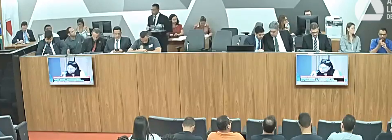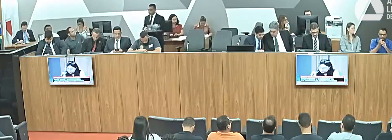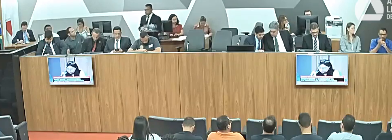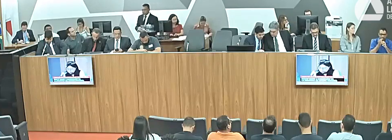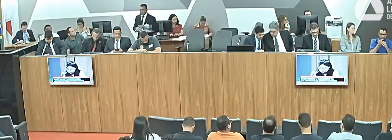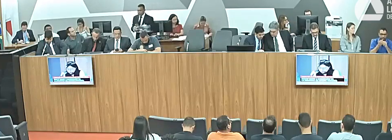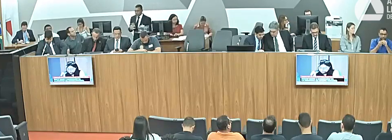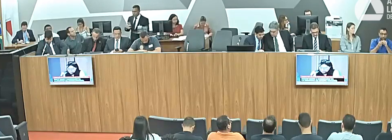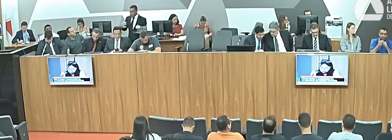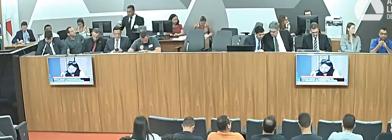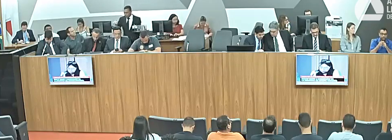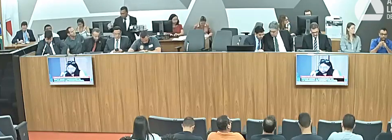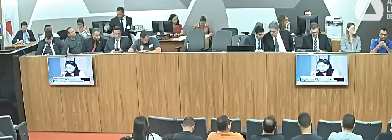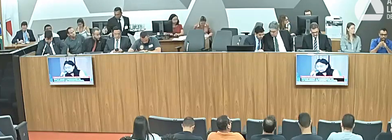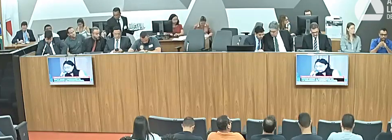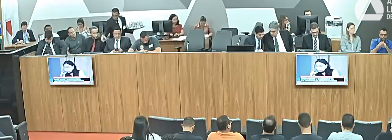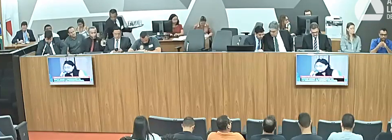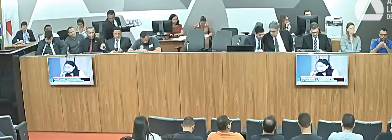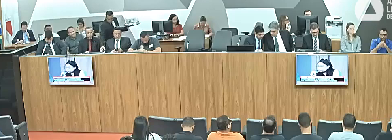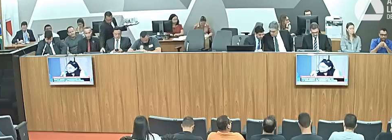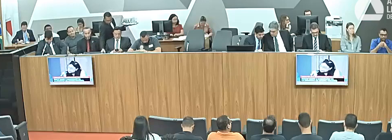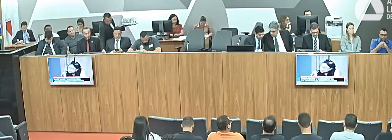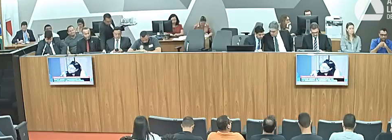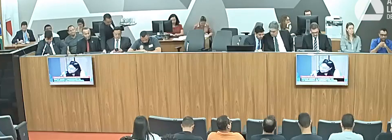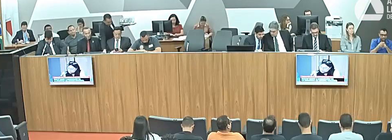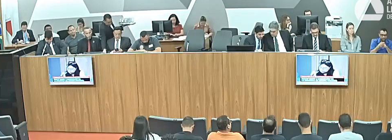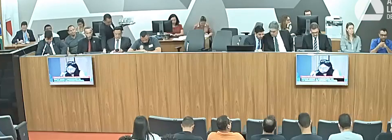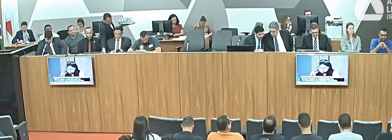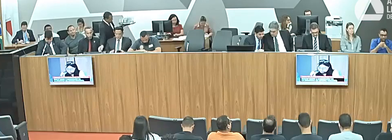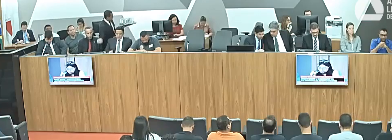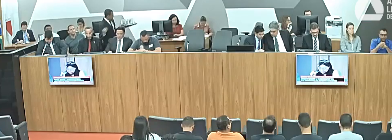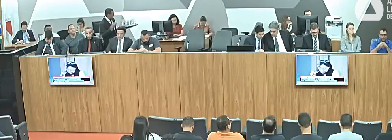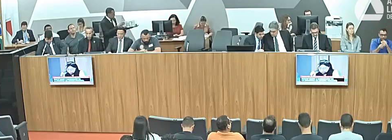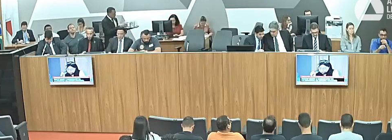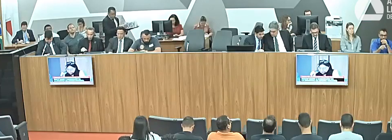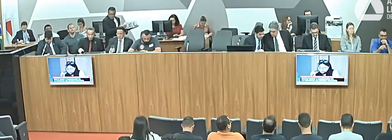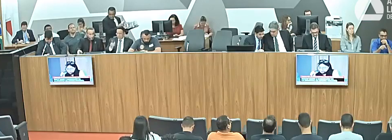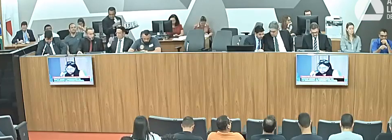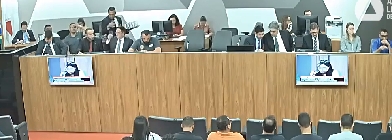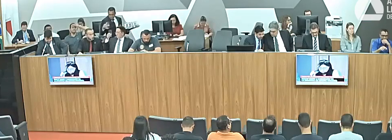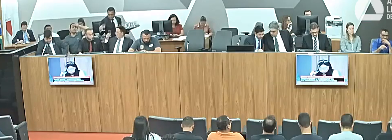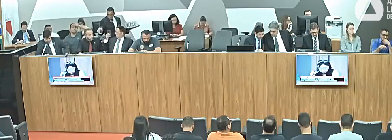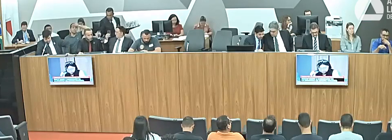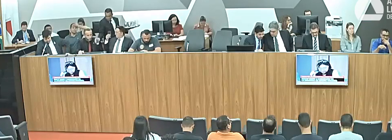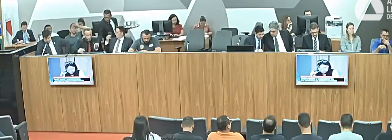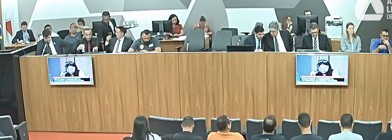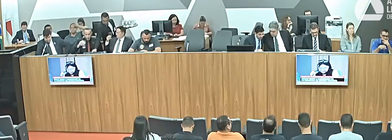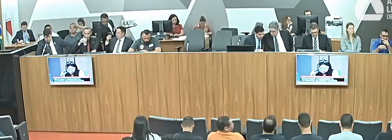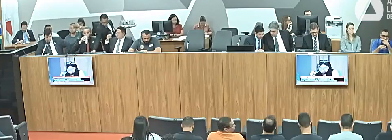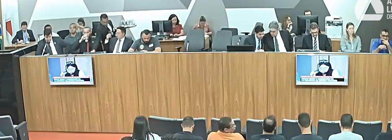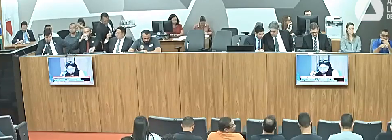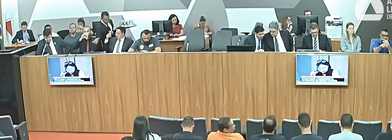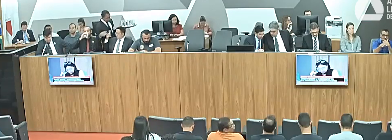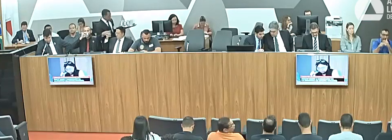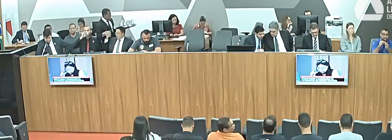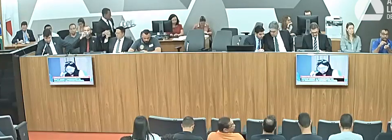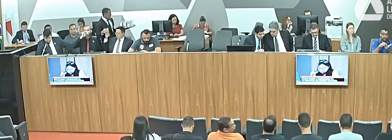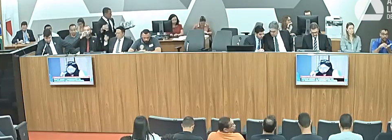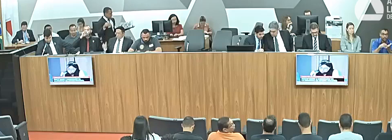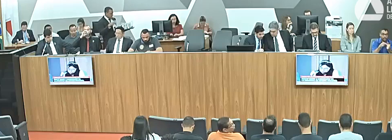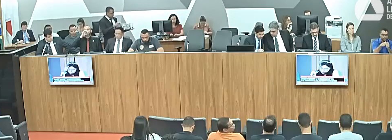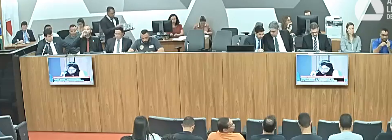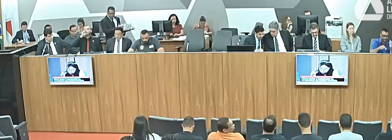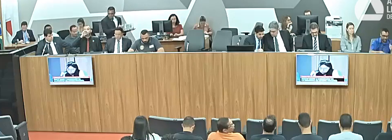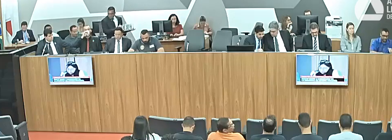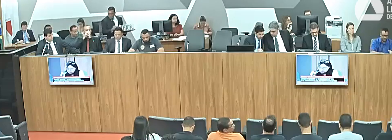trabalho esse é o anseio social acerca do nosso trabalho também normatizar as relações já acesso aos cargos